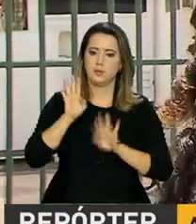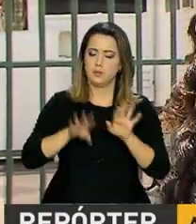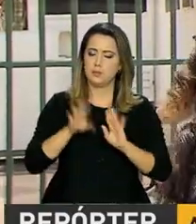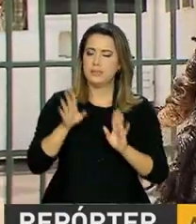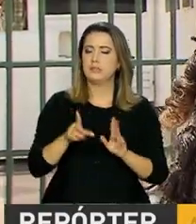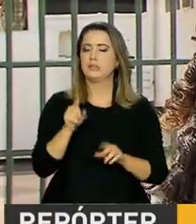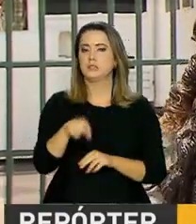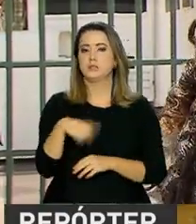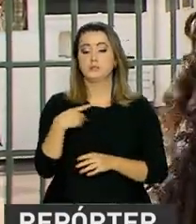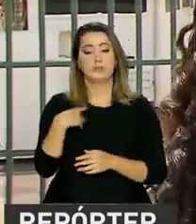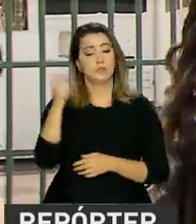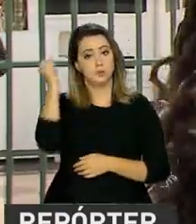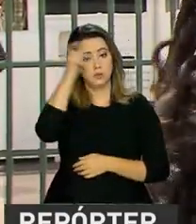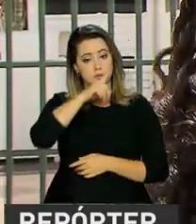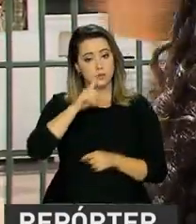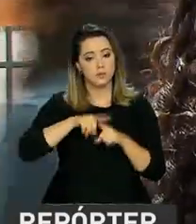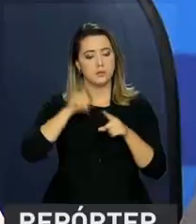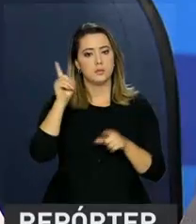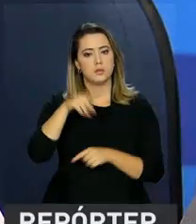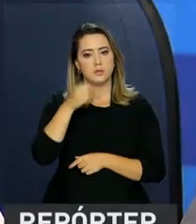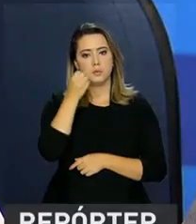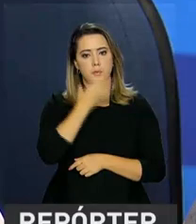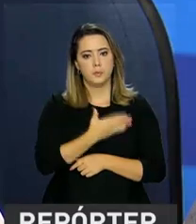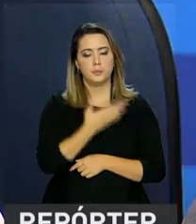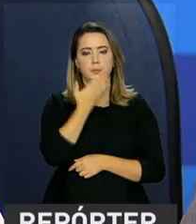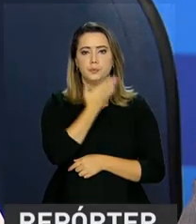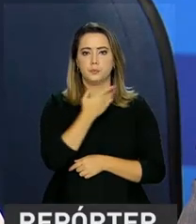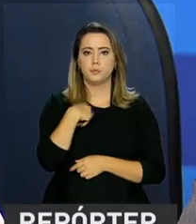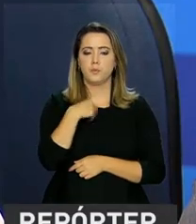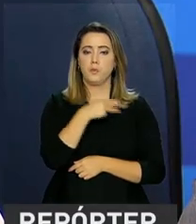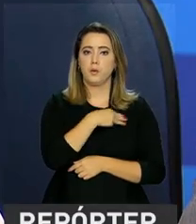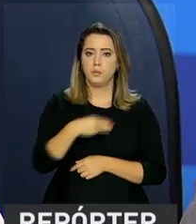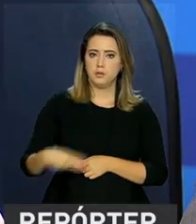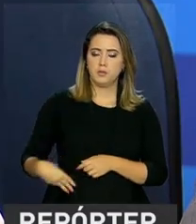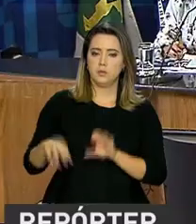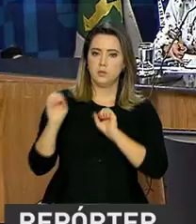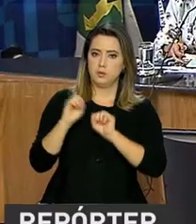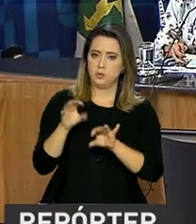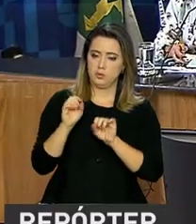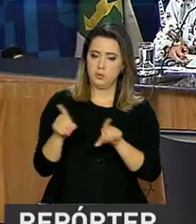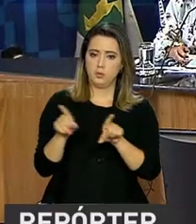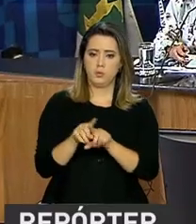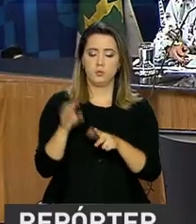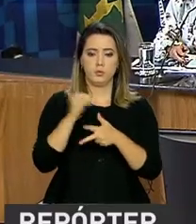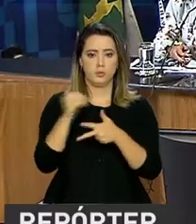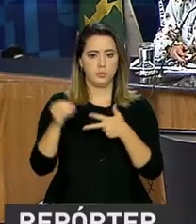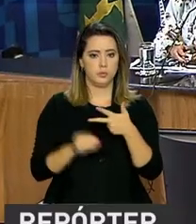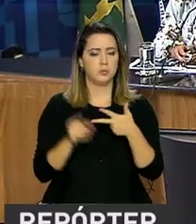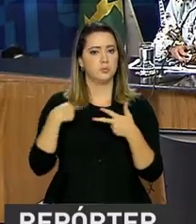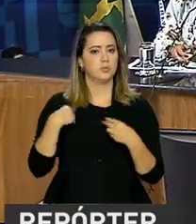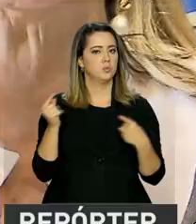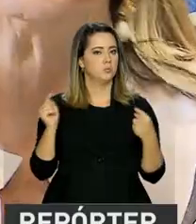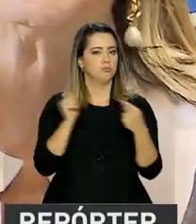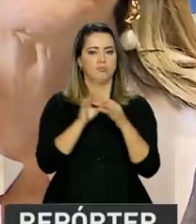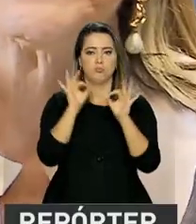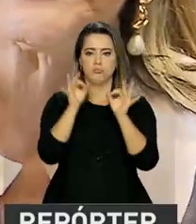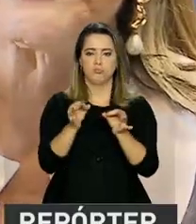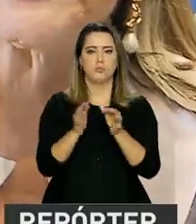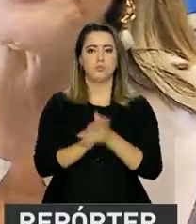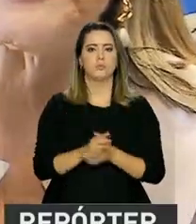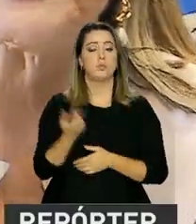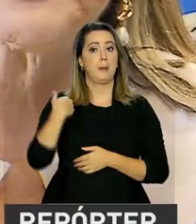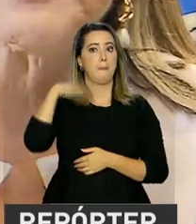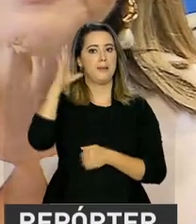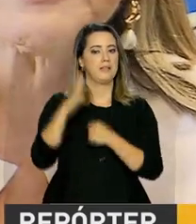física fez um pouquinho mas estou tranquilo para o ministro da educação mendonça filho o exame ocorreu dentro do previsto foi nem